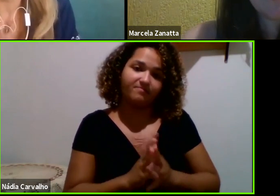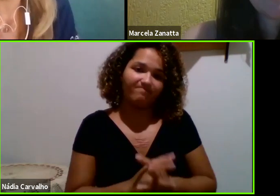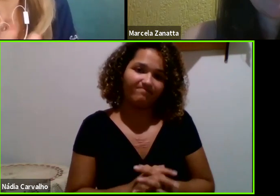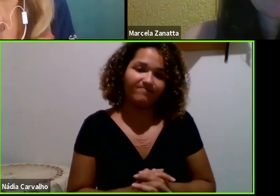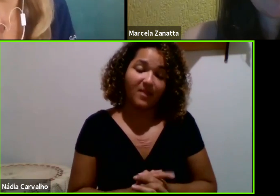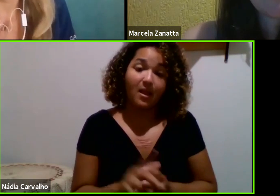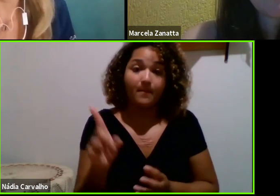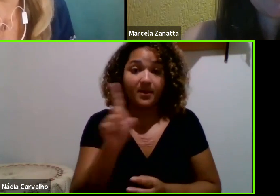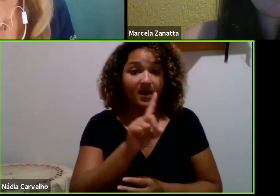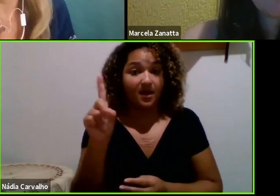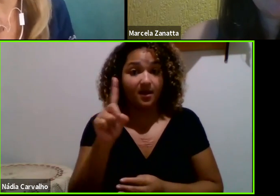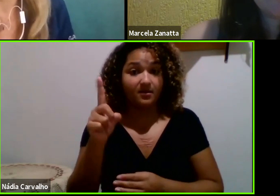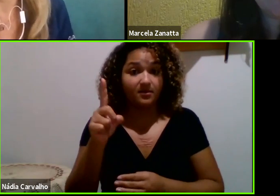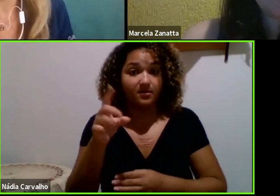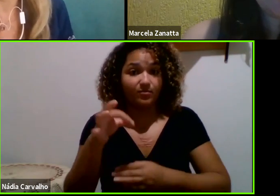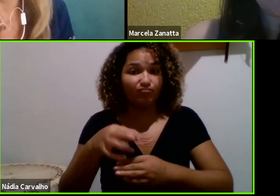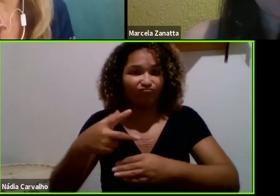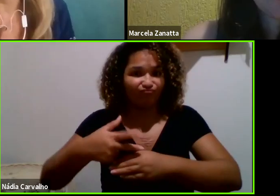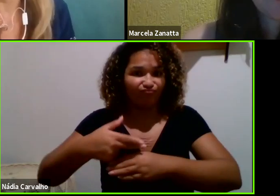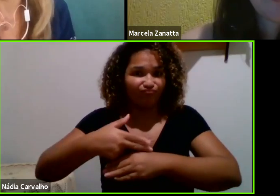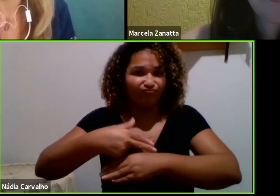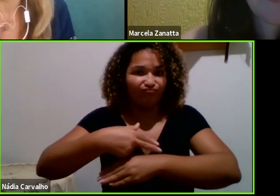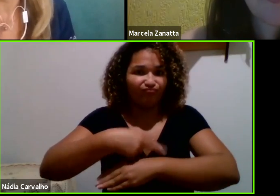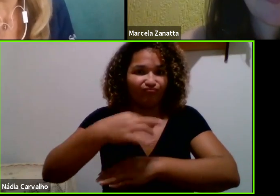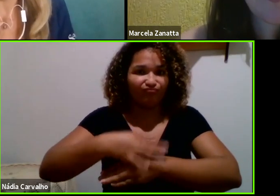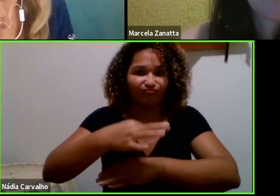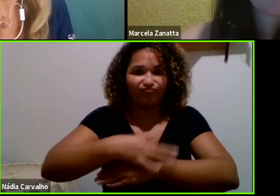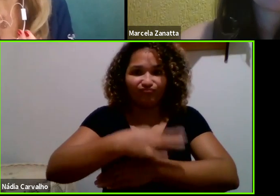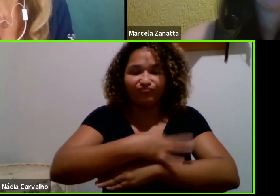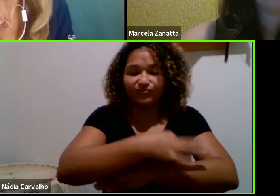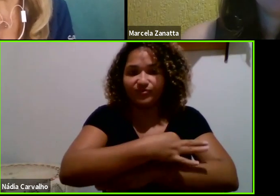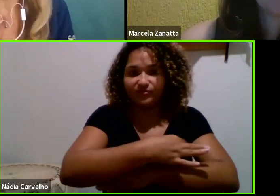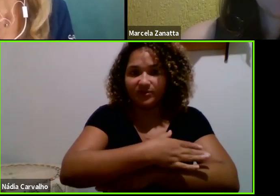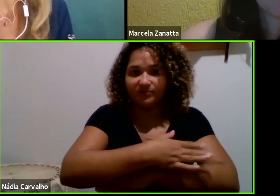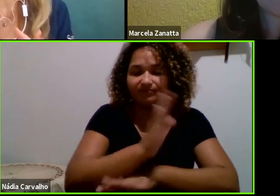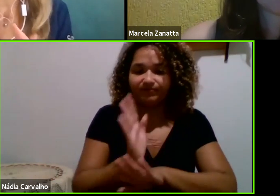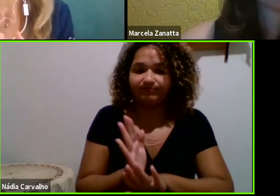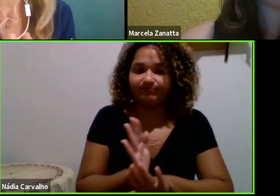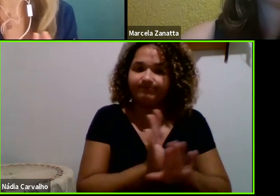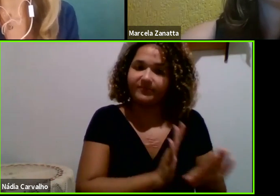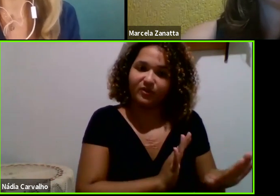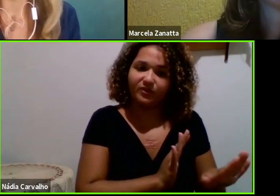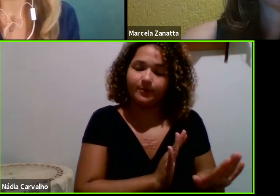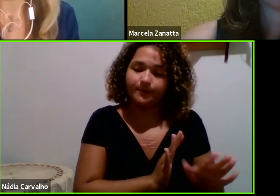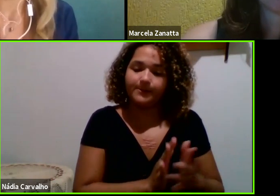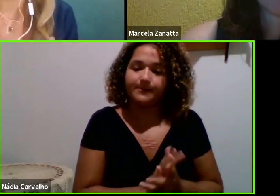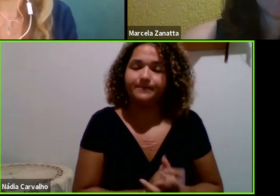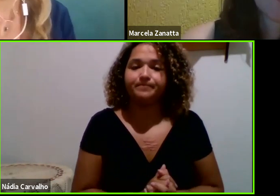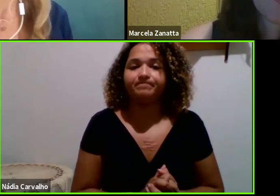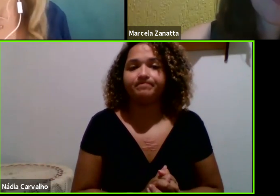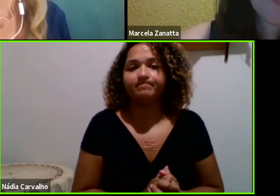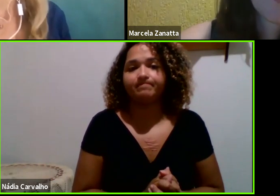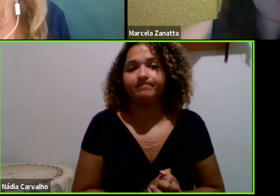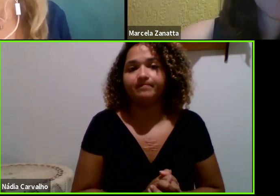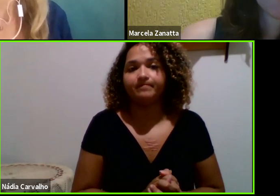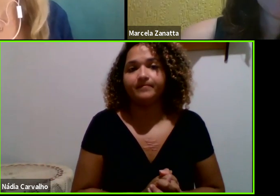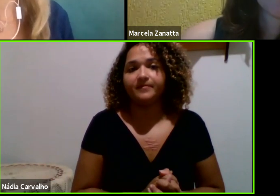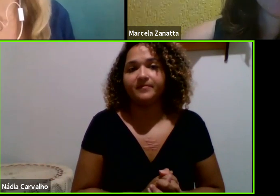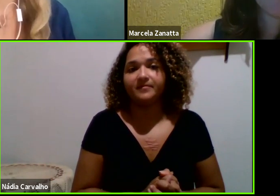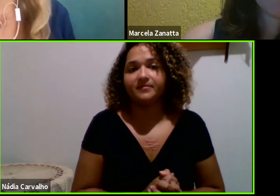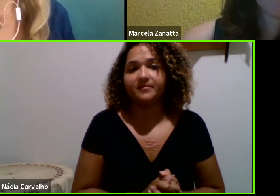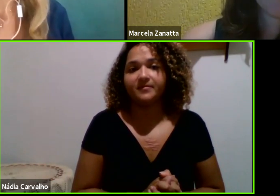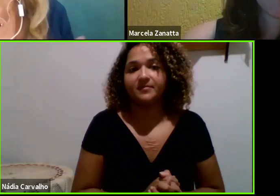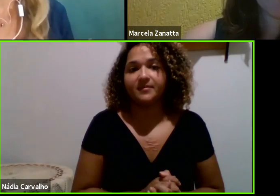cirúrgico por falta de contração, por falta de motor. Porém, neste cenário, ela não precisava de